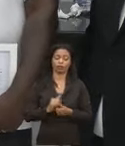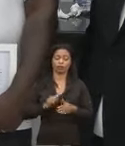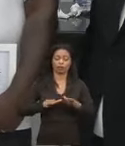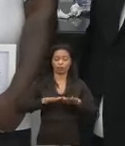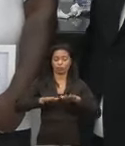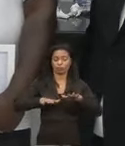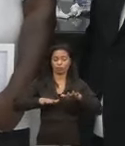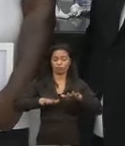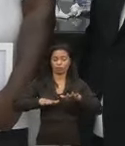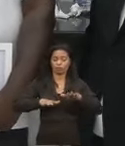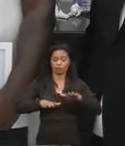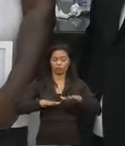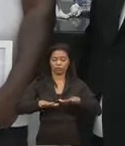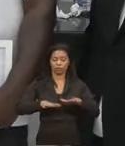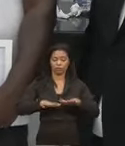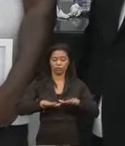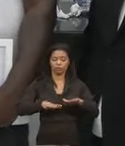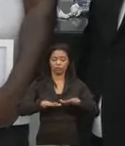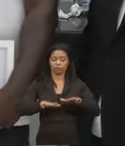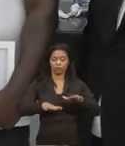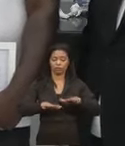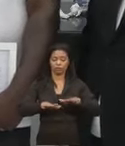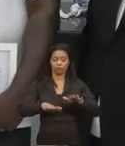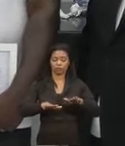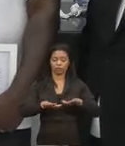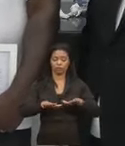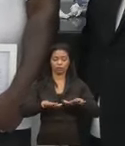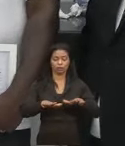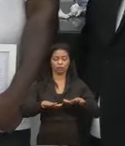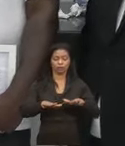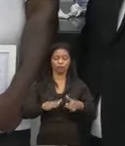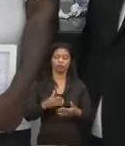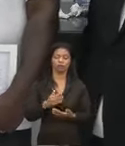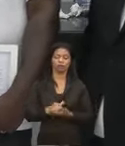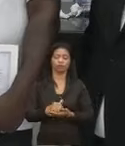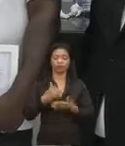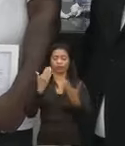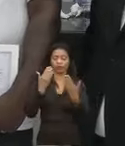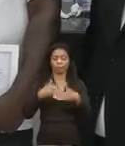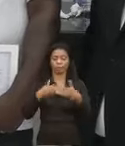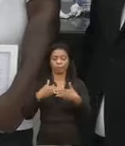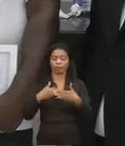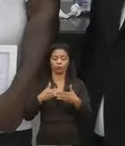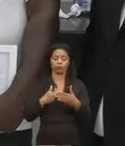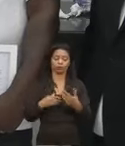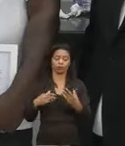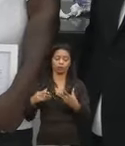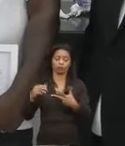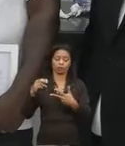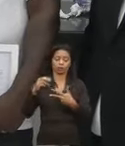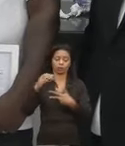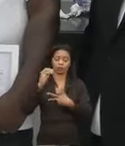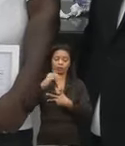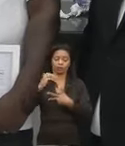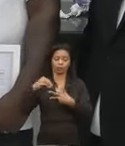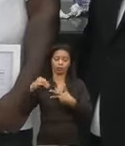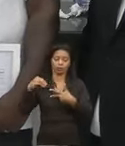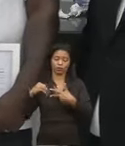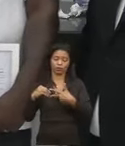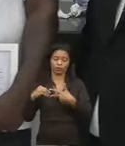Enem. Nós tivemos muitos alunos, foram aproximadamente mais de